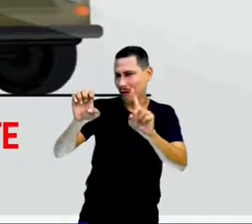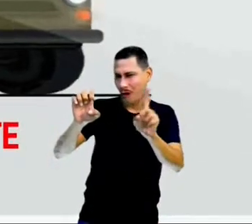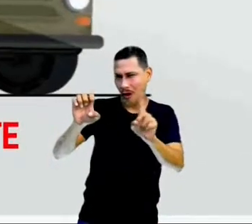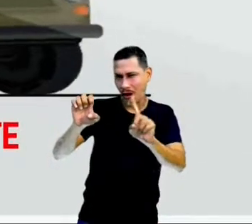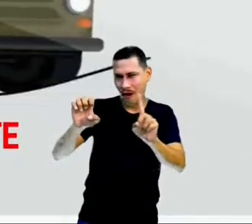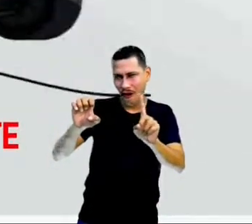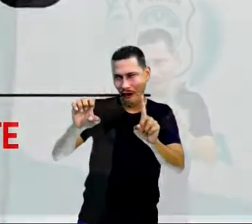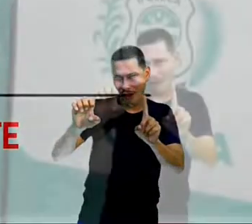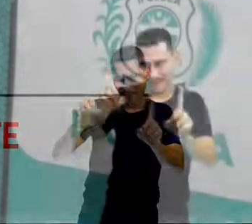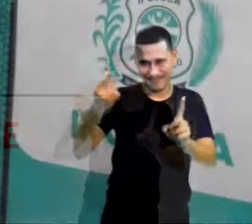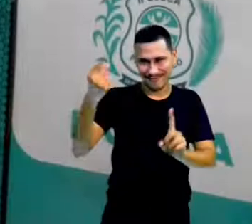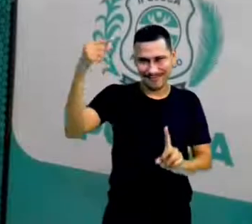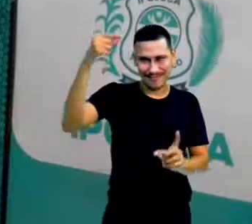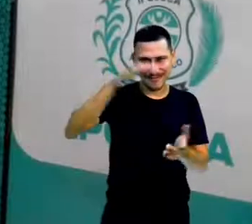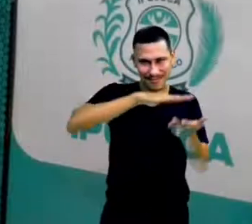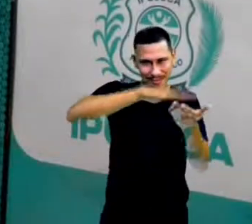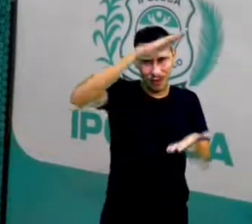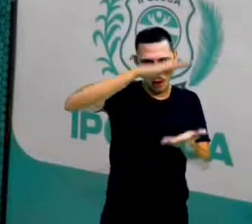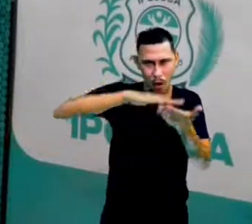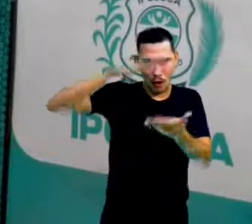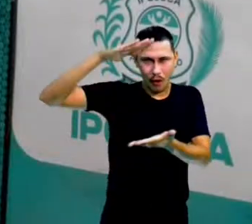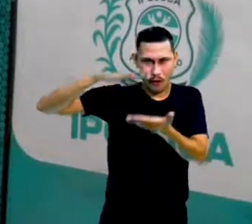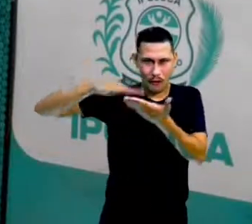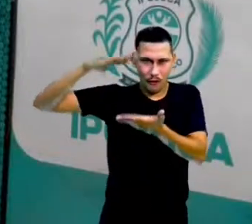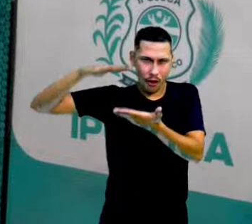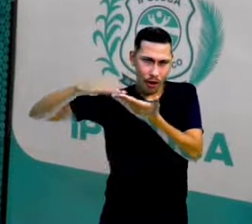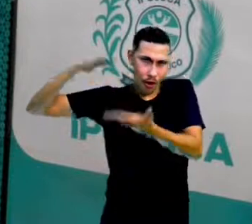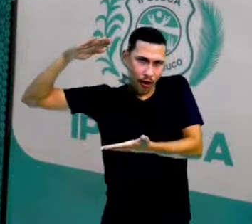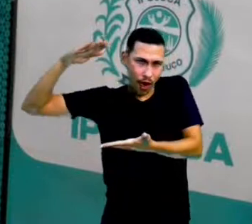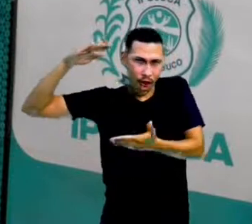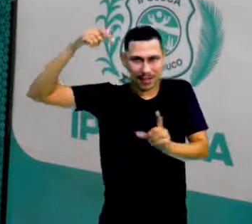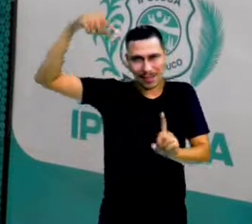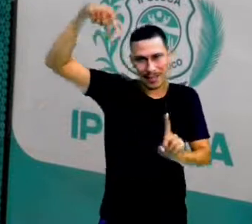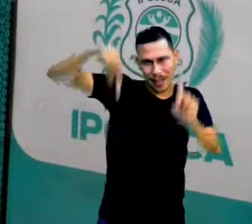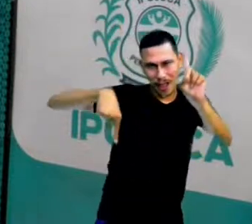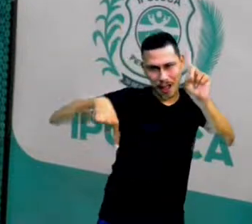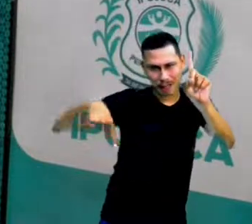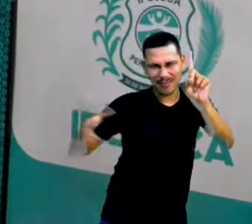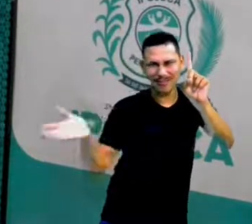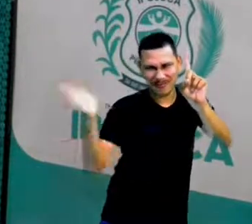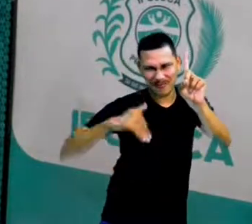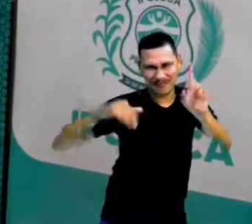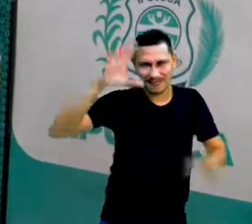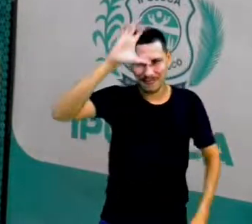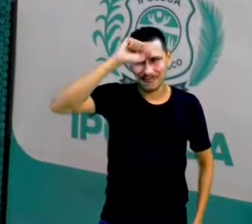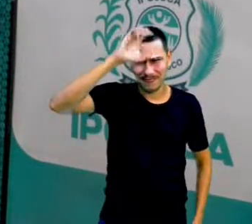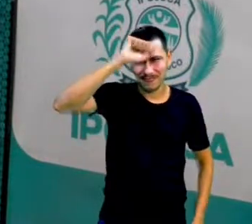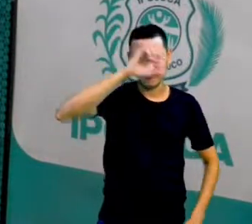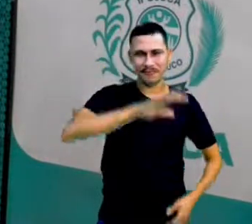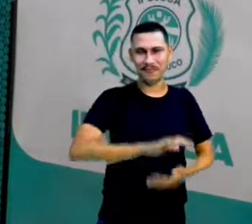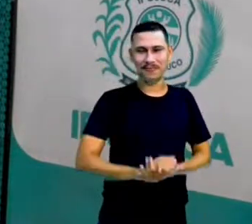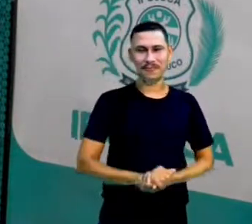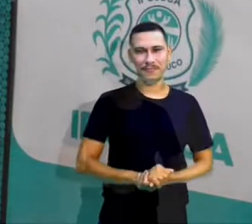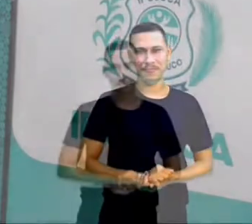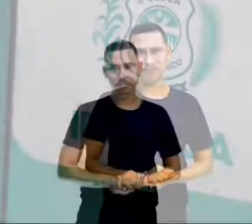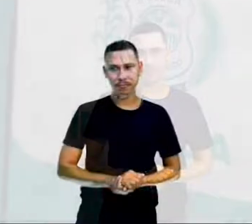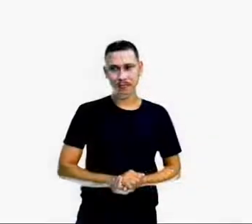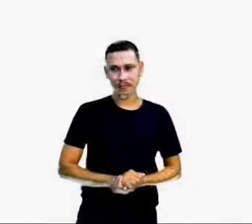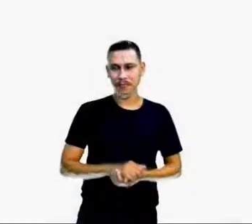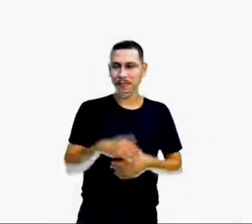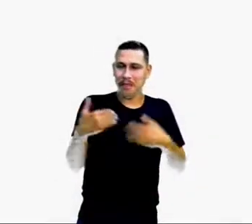inversamente proporcionais. Mas vamos aqui nessa viagem comigo? Vamos lá. Primeiro, para